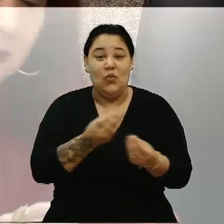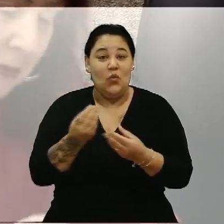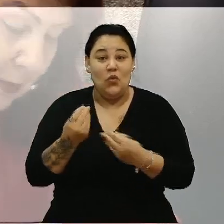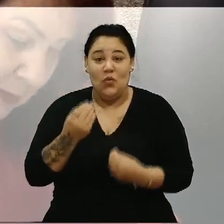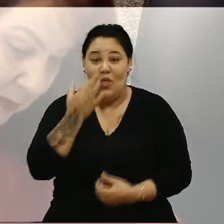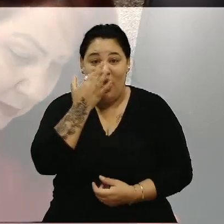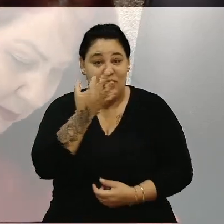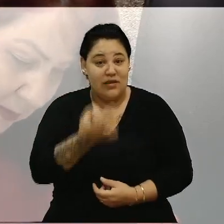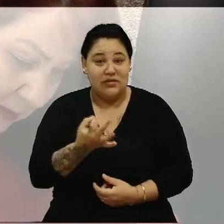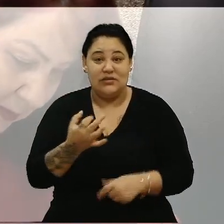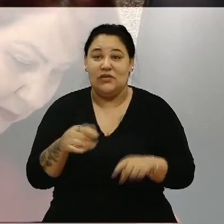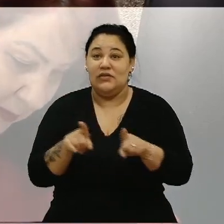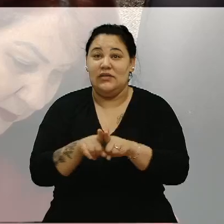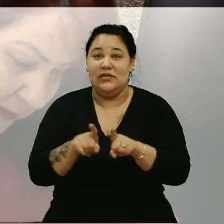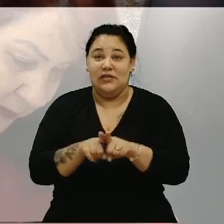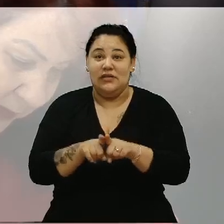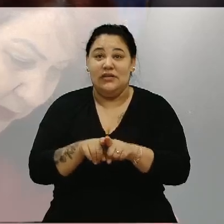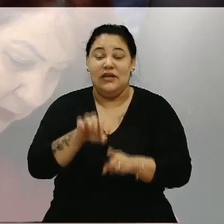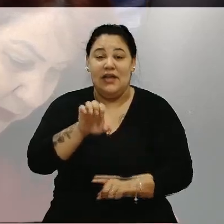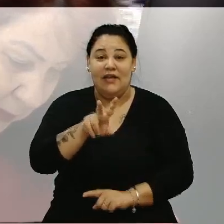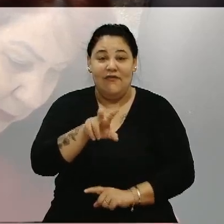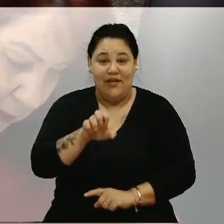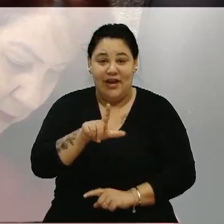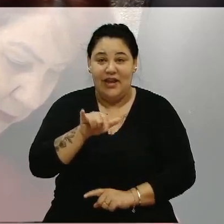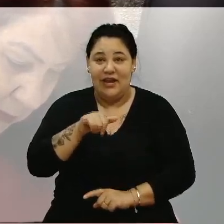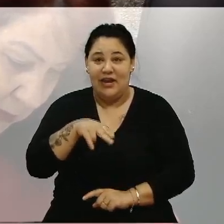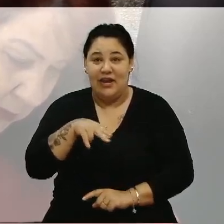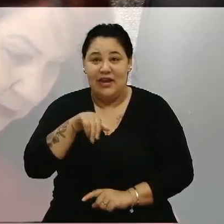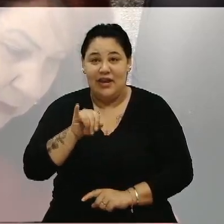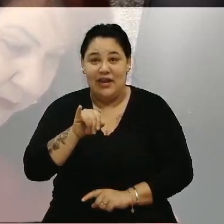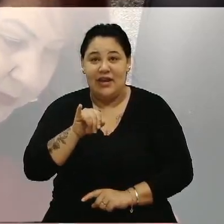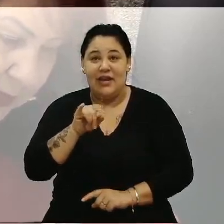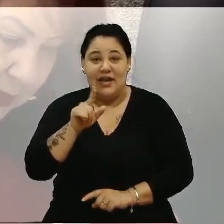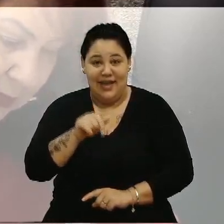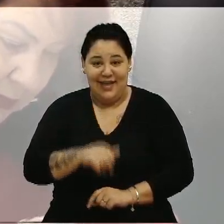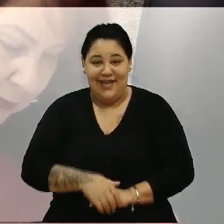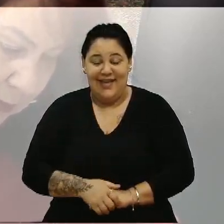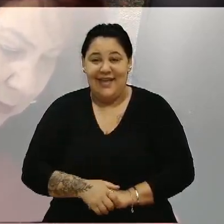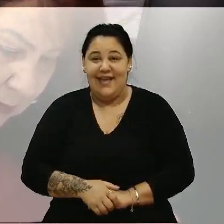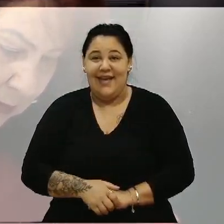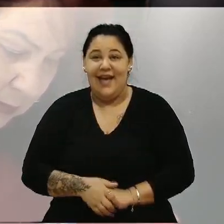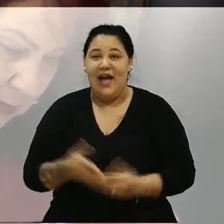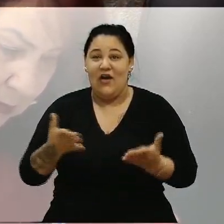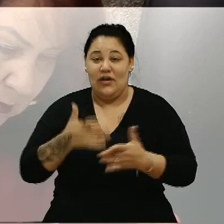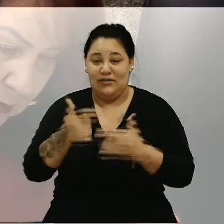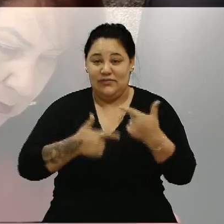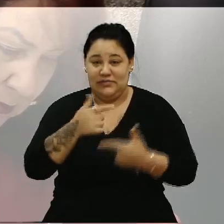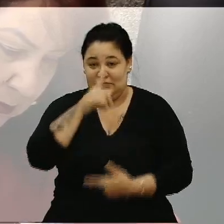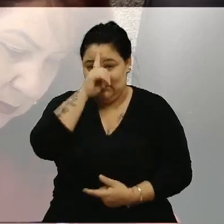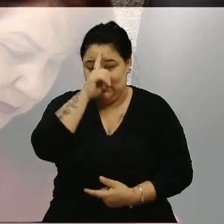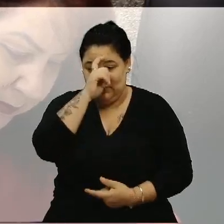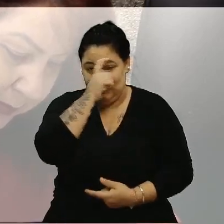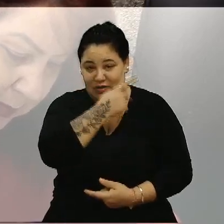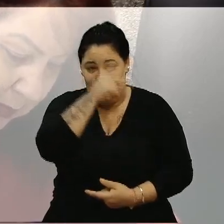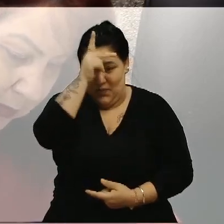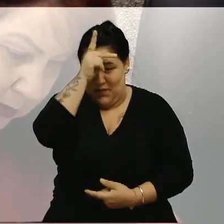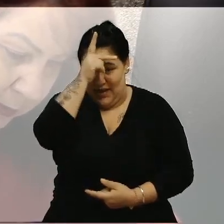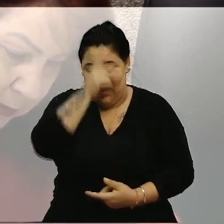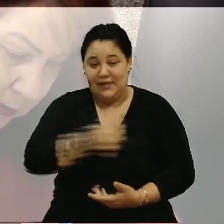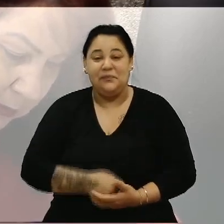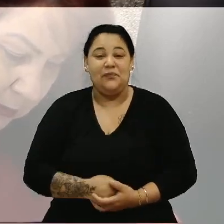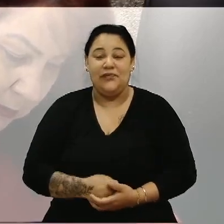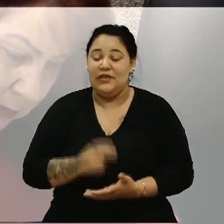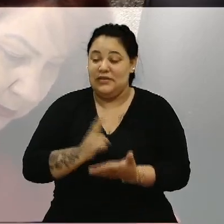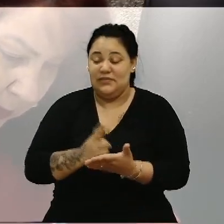atenciosa, a Eveline, né? Ela está agora no Pompeia, sempre me atendeu lá no